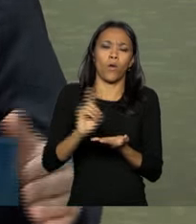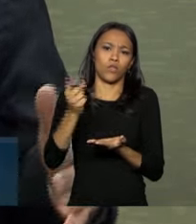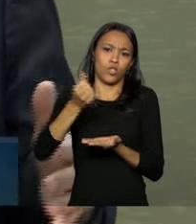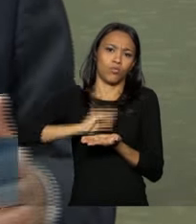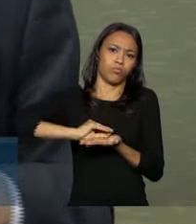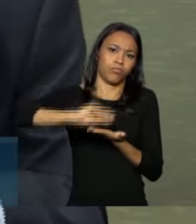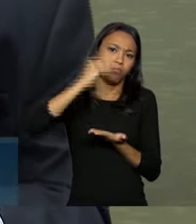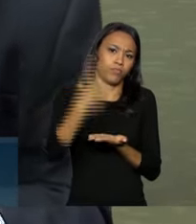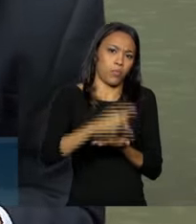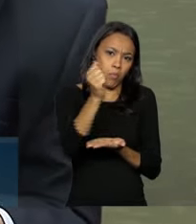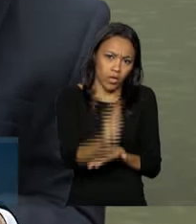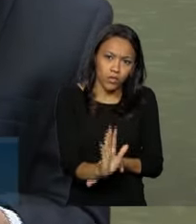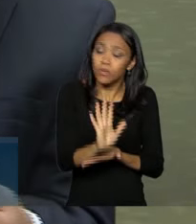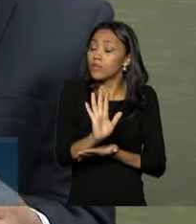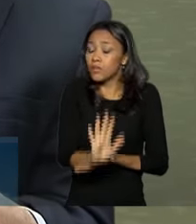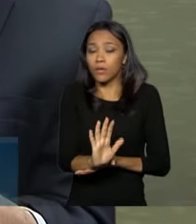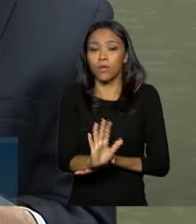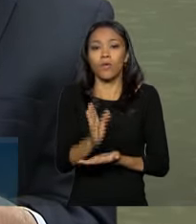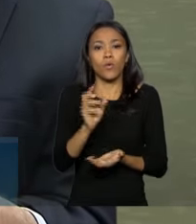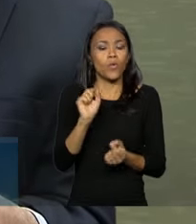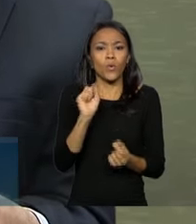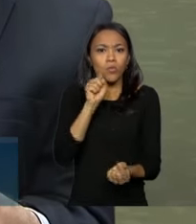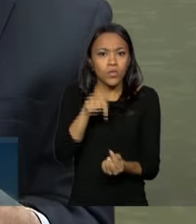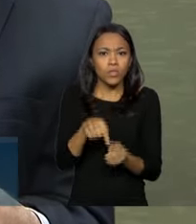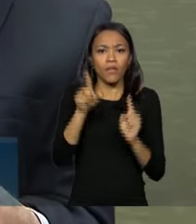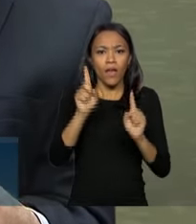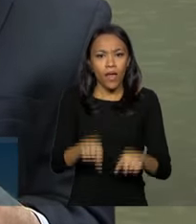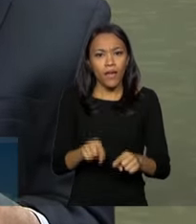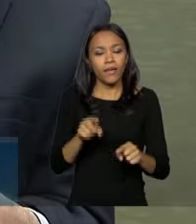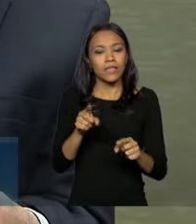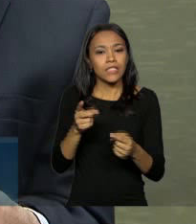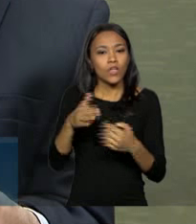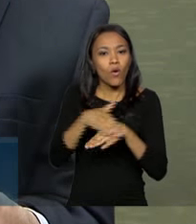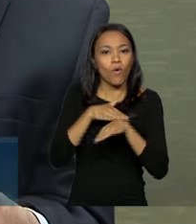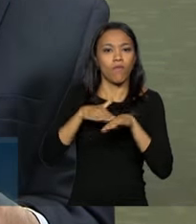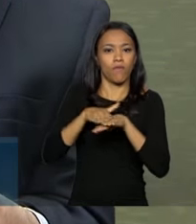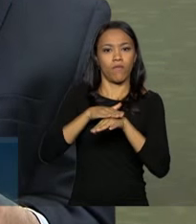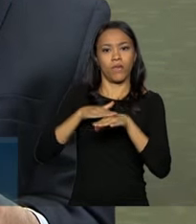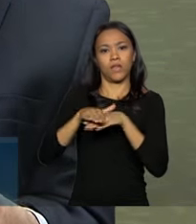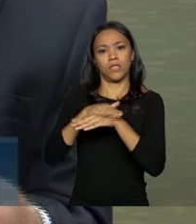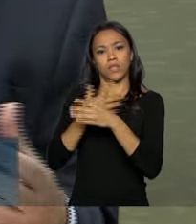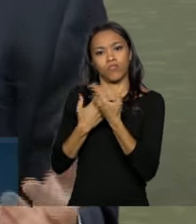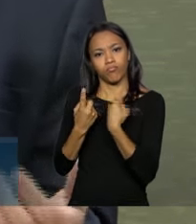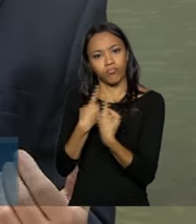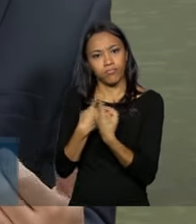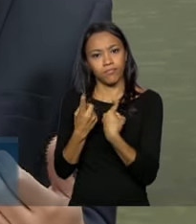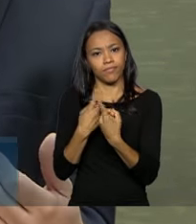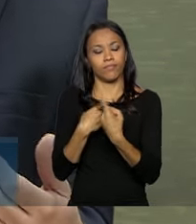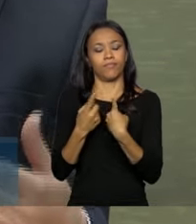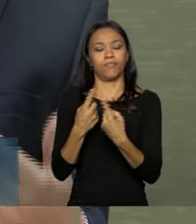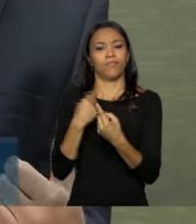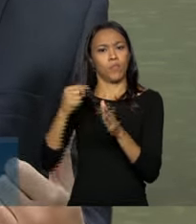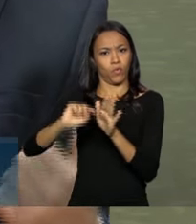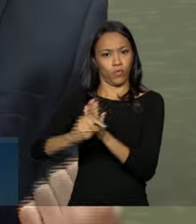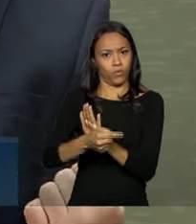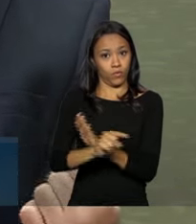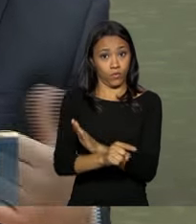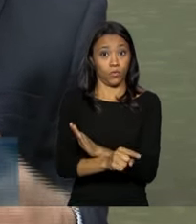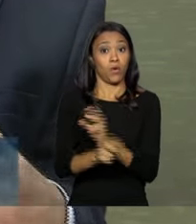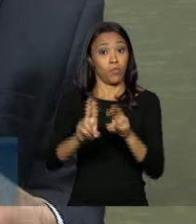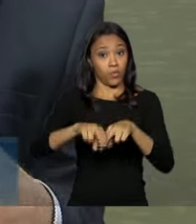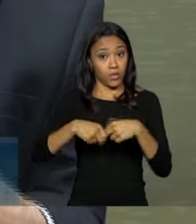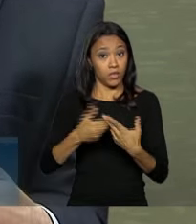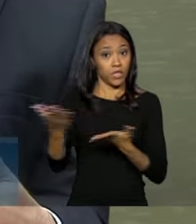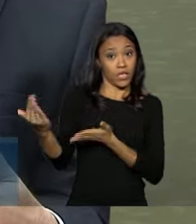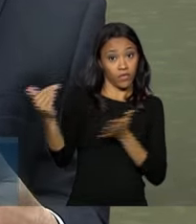doações. O que nós estamos querendo fazer é estabelecer um diálogo denso, e por isso vem 12 ministros